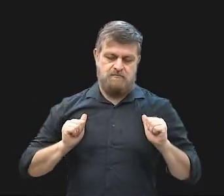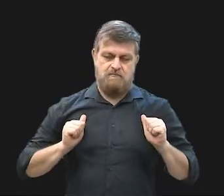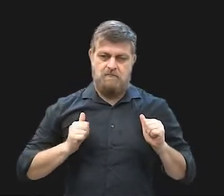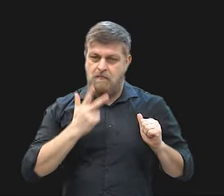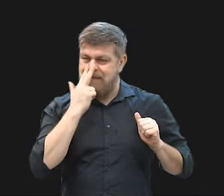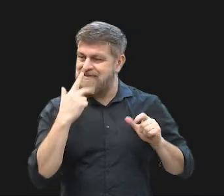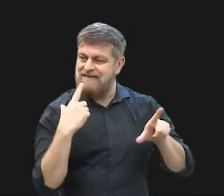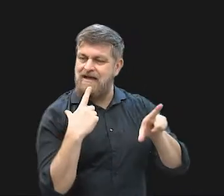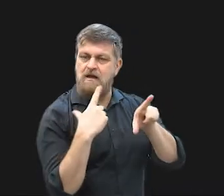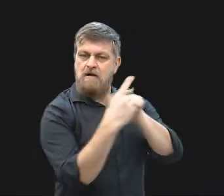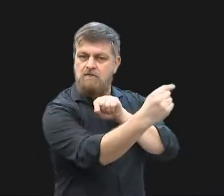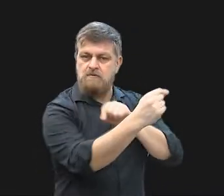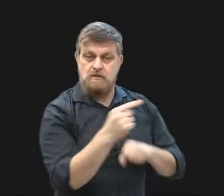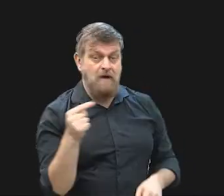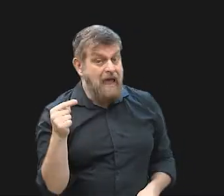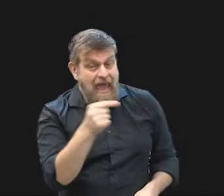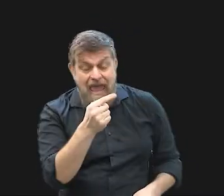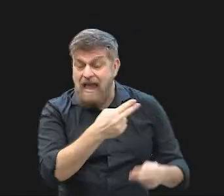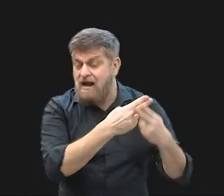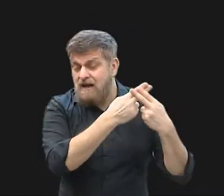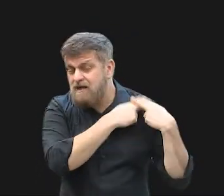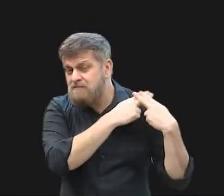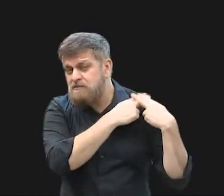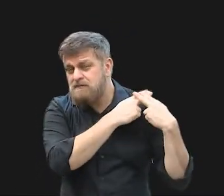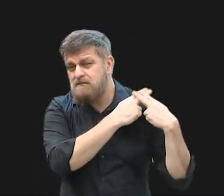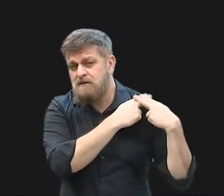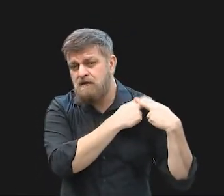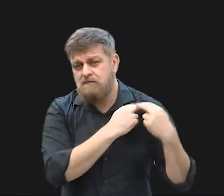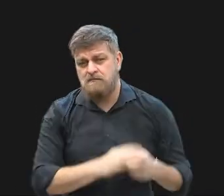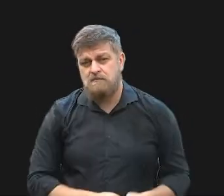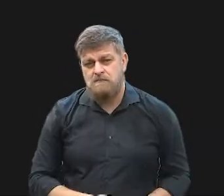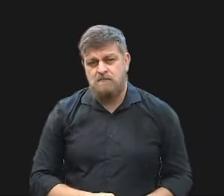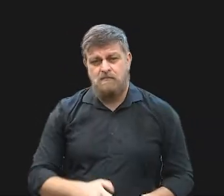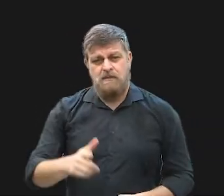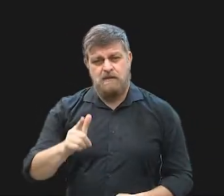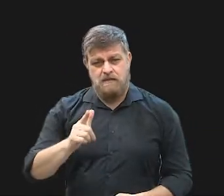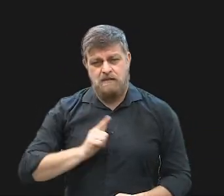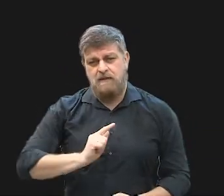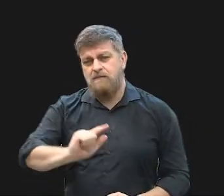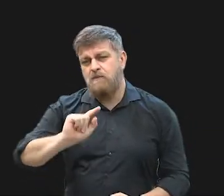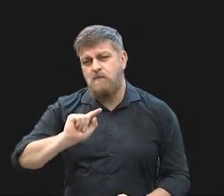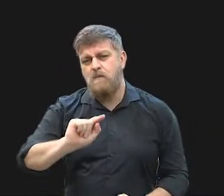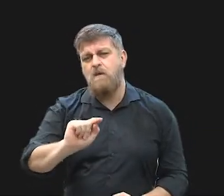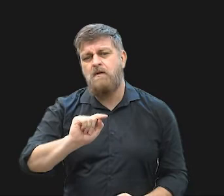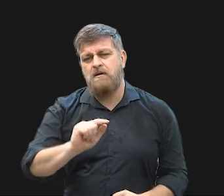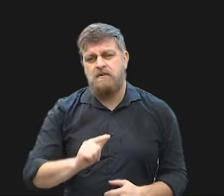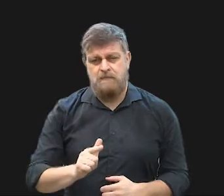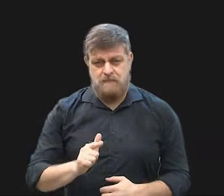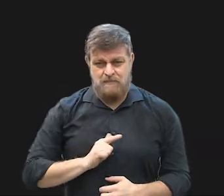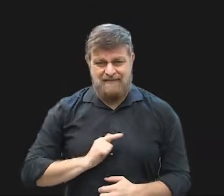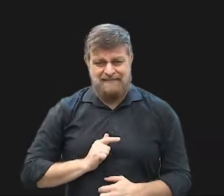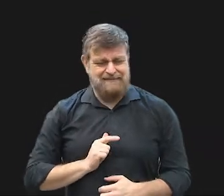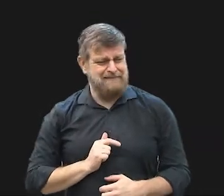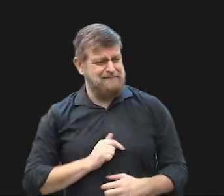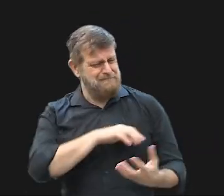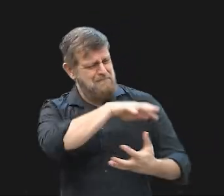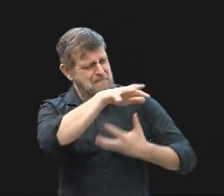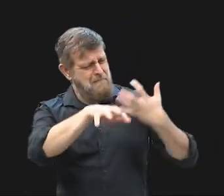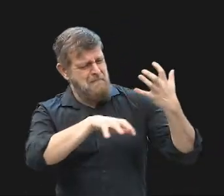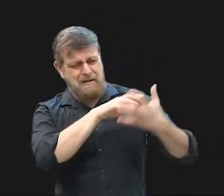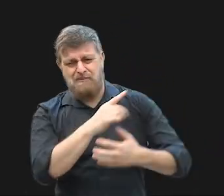fugindo da sua responsabilidade, já que ele teve que pegar, né, em razão da sua